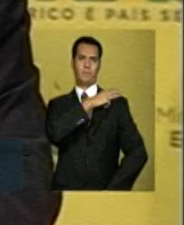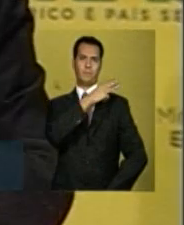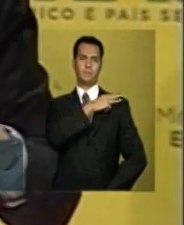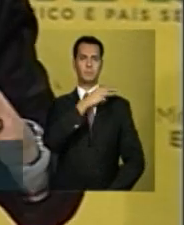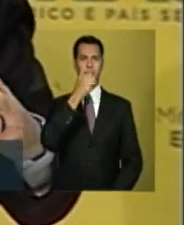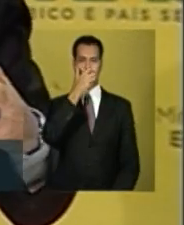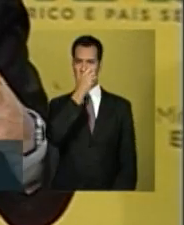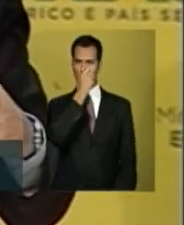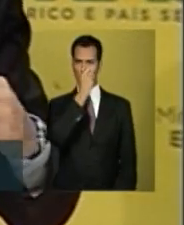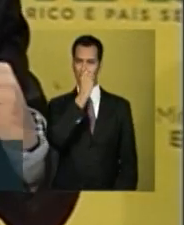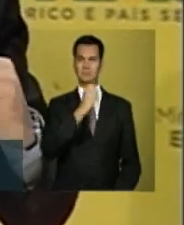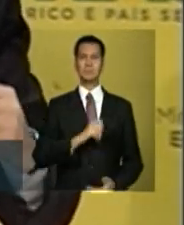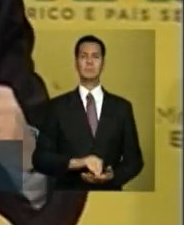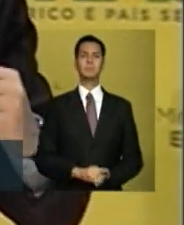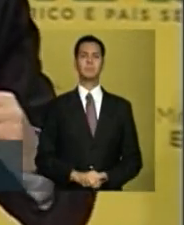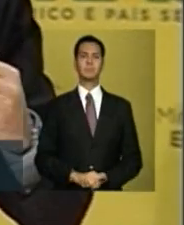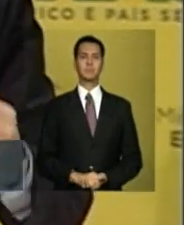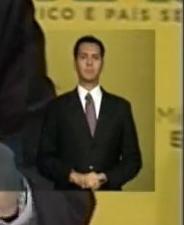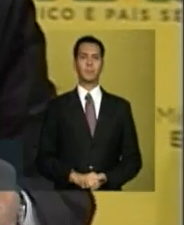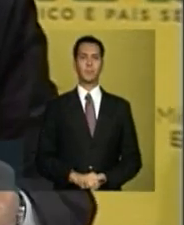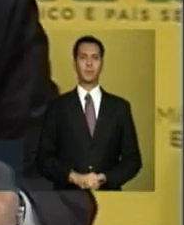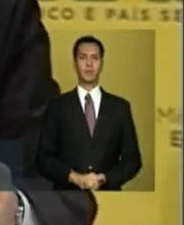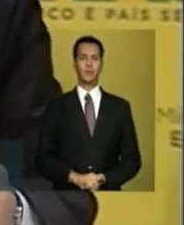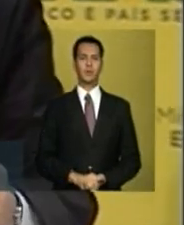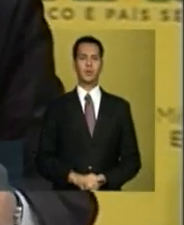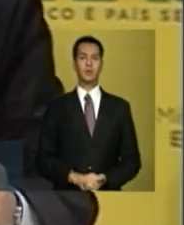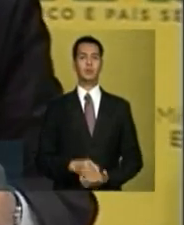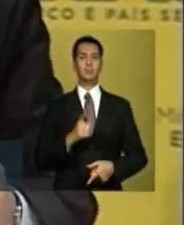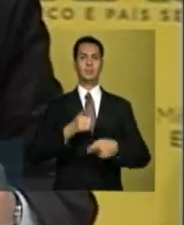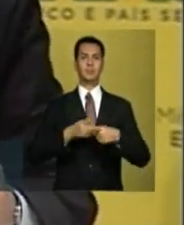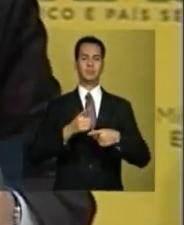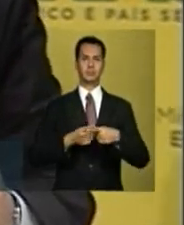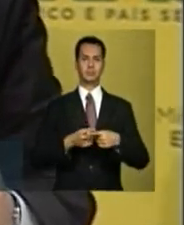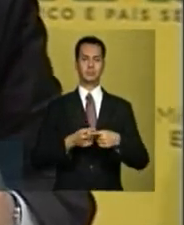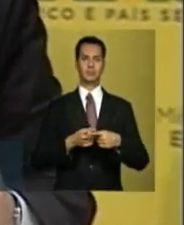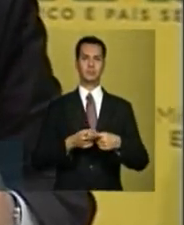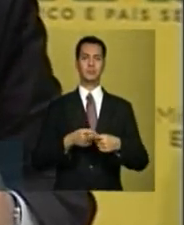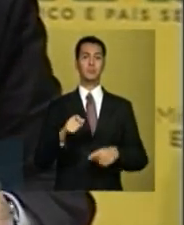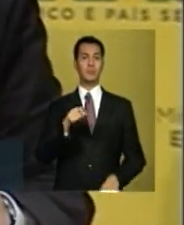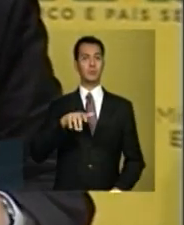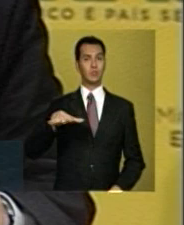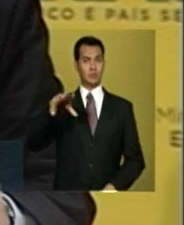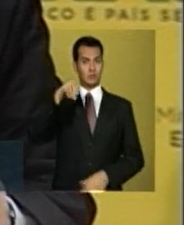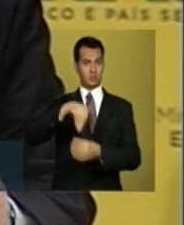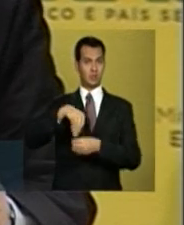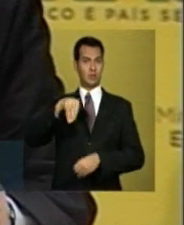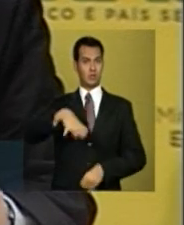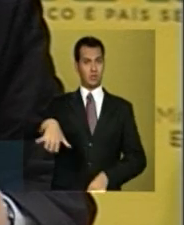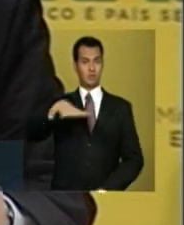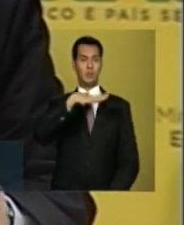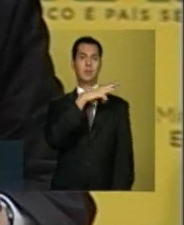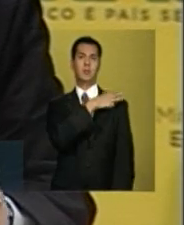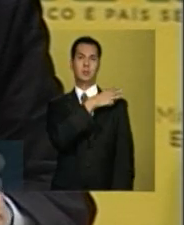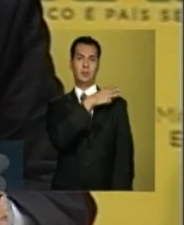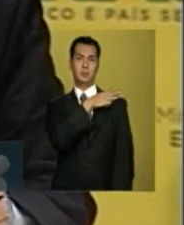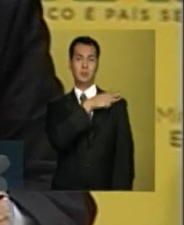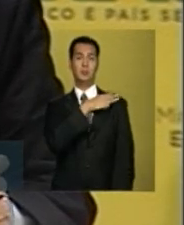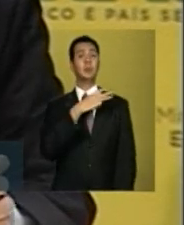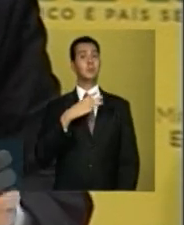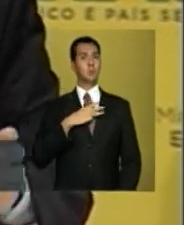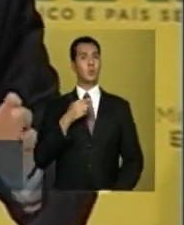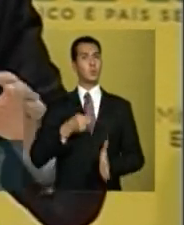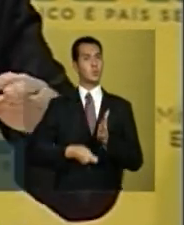porque no âmbito do ensino médio estão aumentando as exigências e uma coisa interessante não sei se vocês